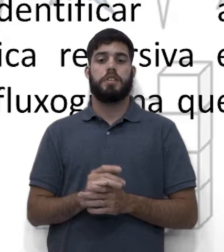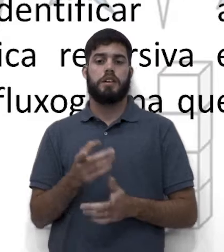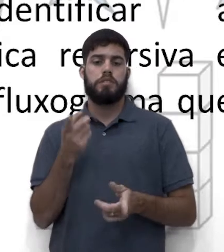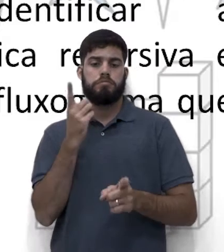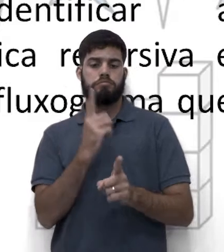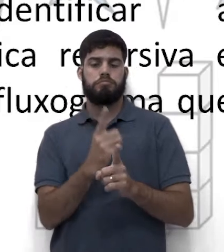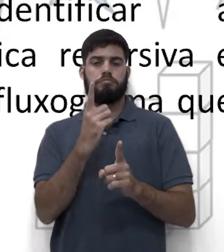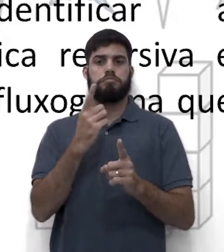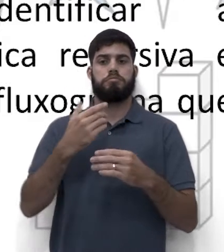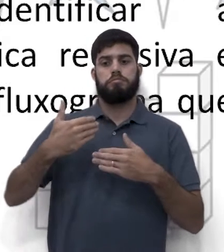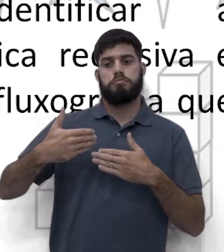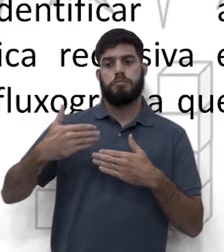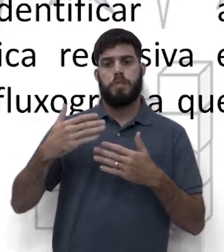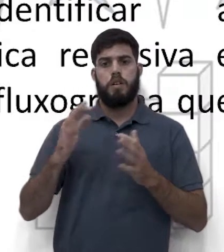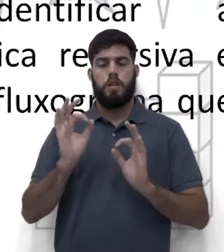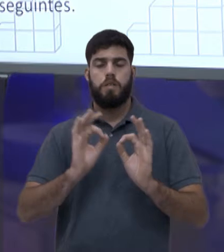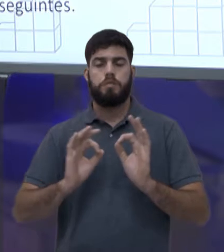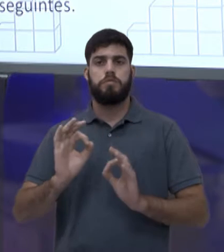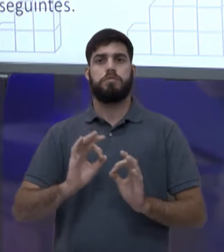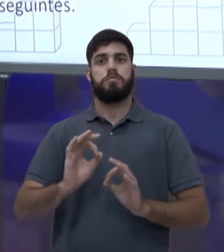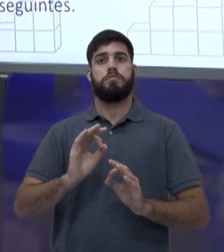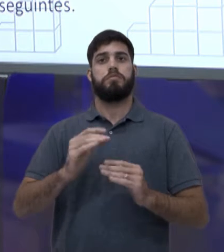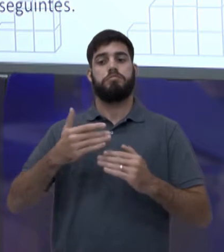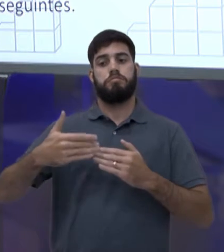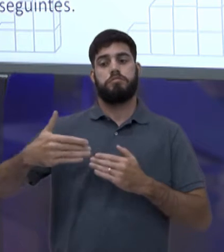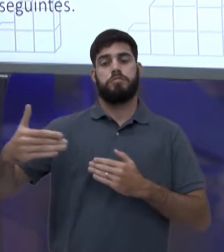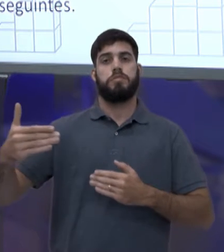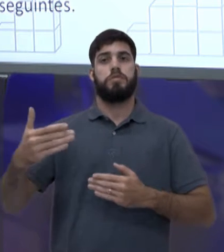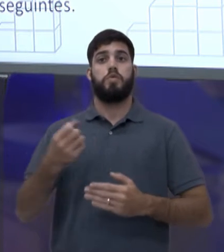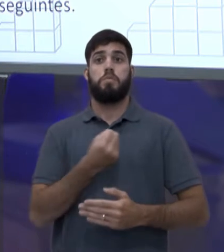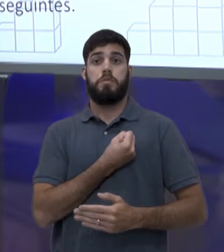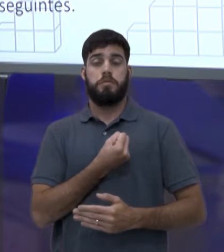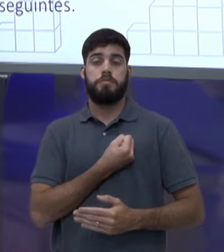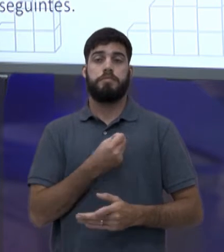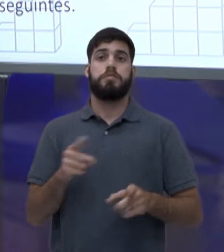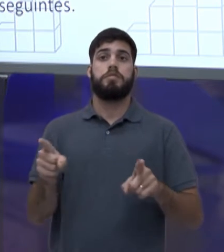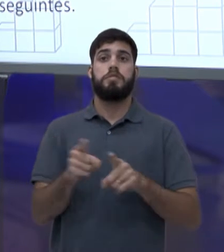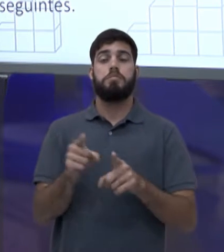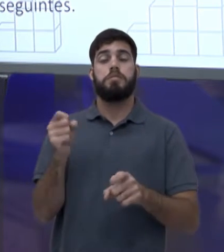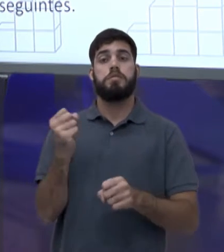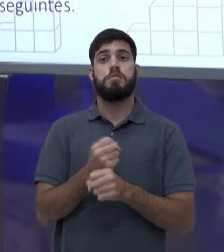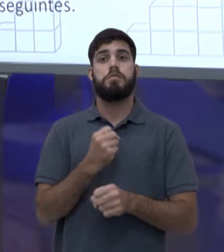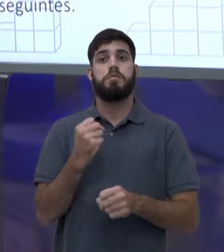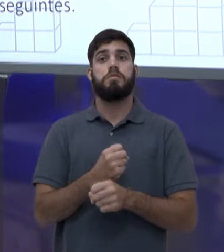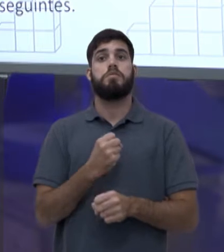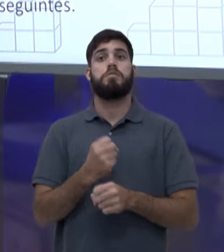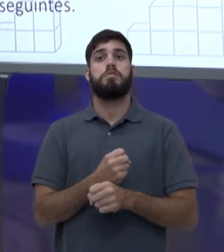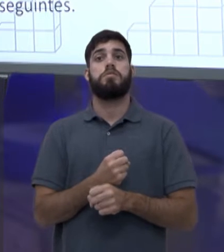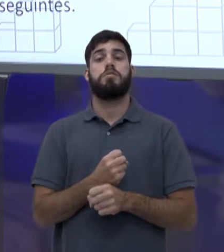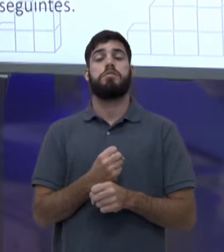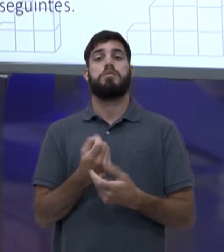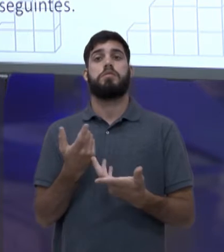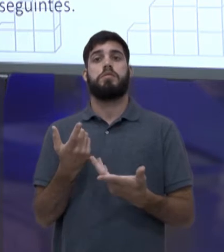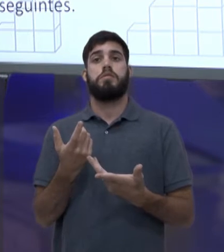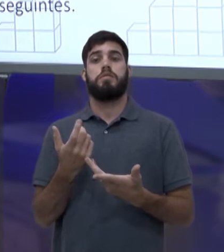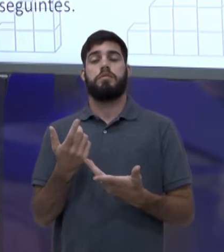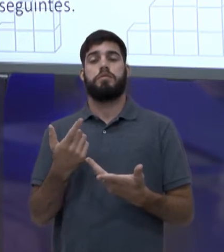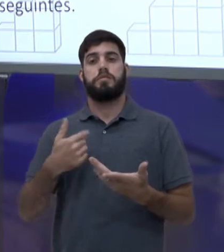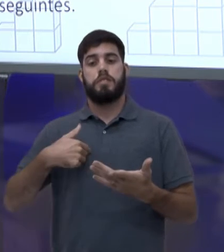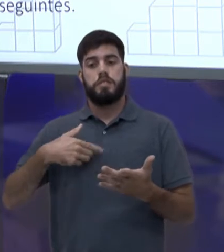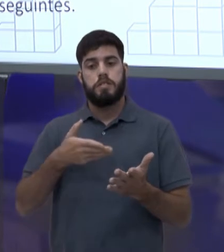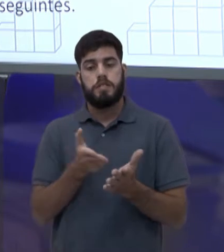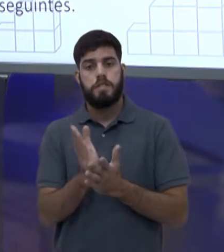regularidade de uma sequência numérica recursiva e construir um algoritmo por meio